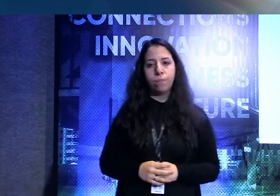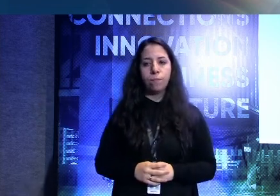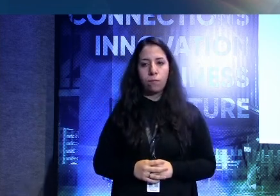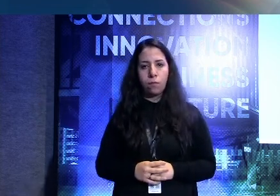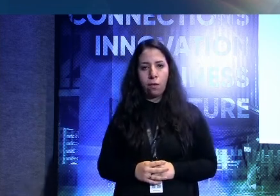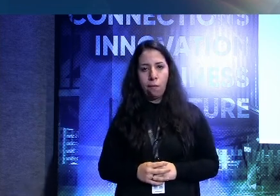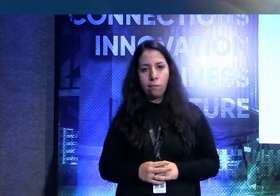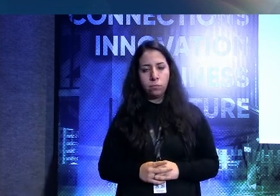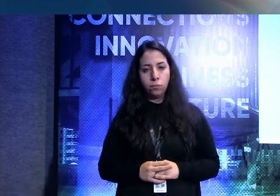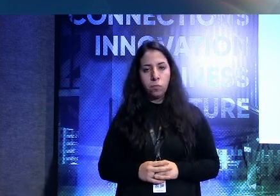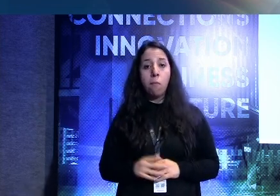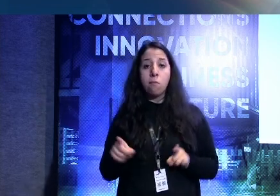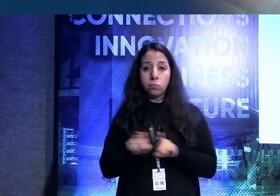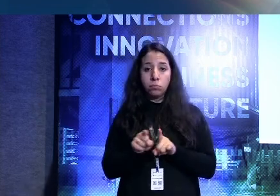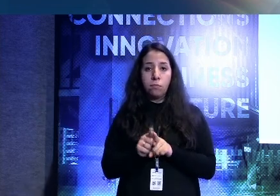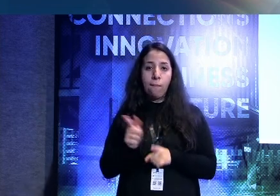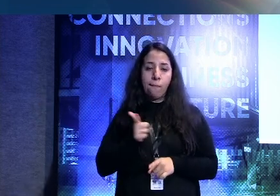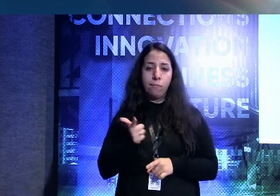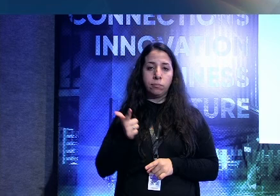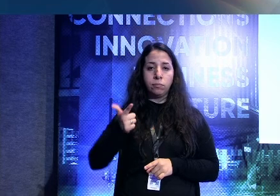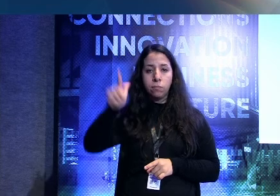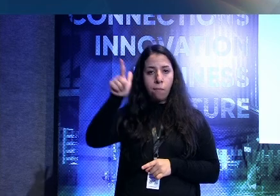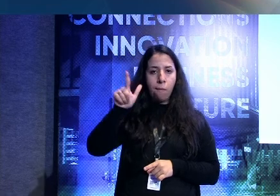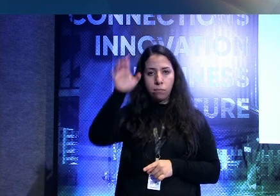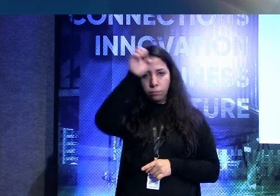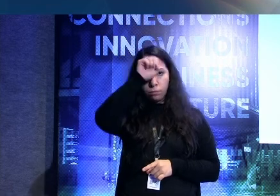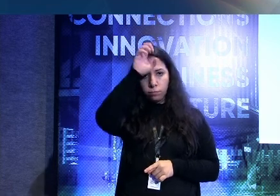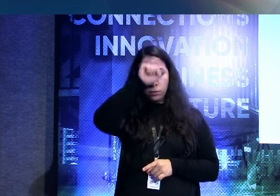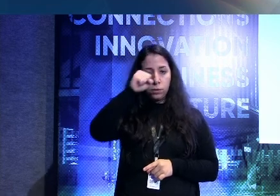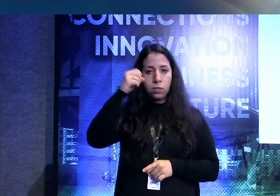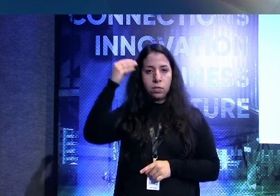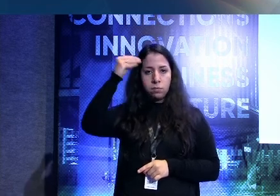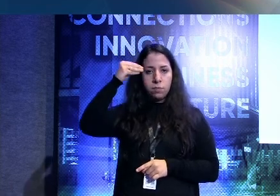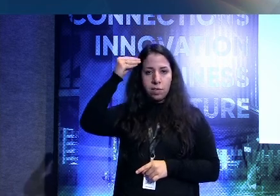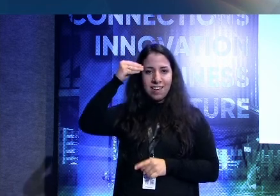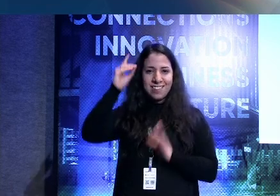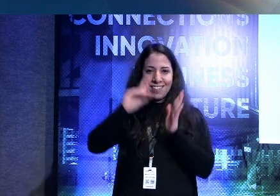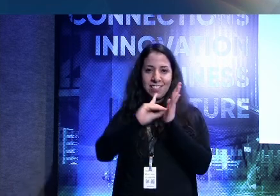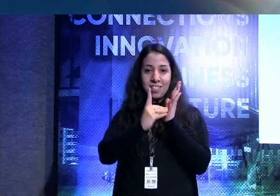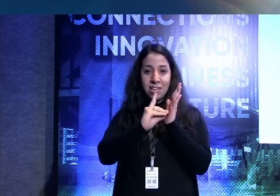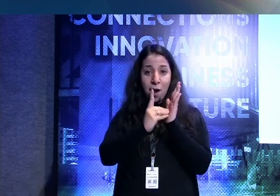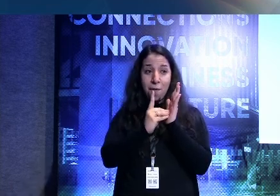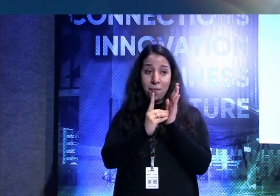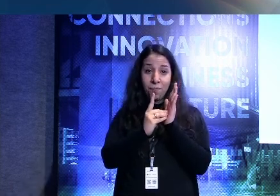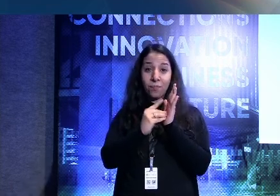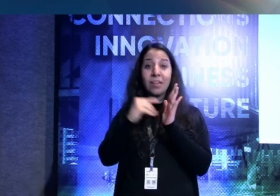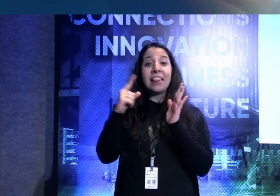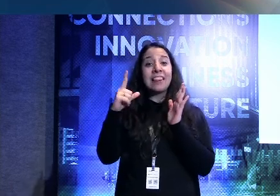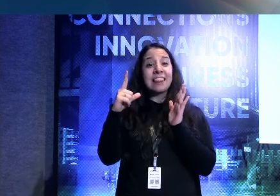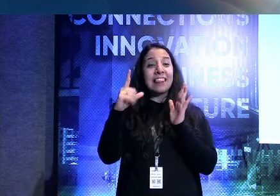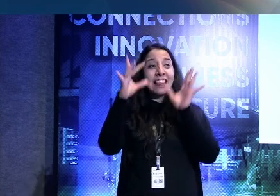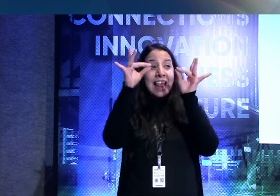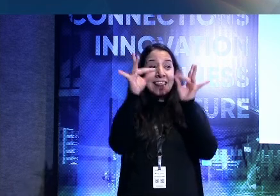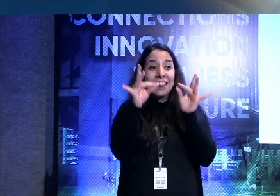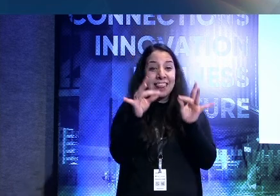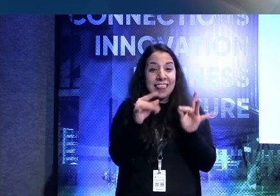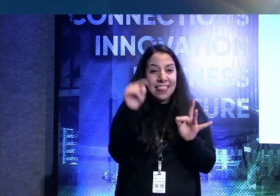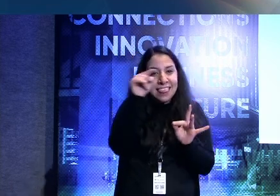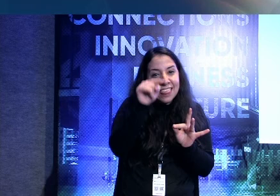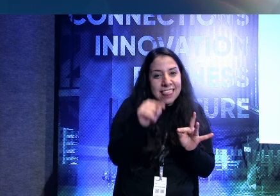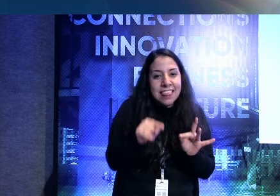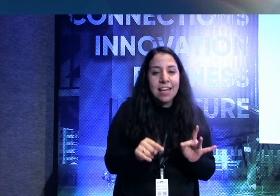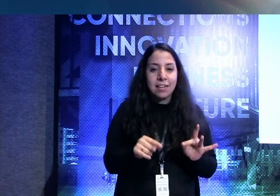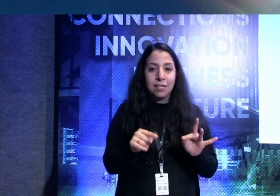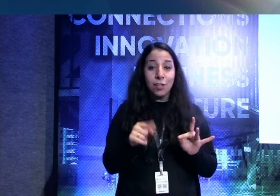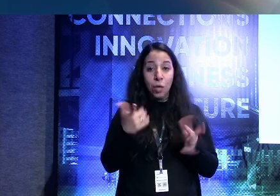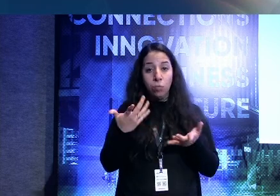Aqui um outro aprendizado, né, que as melhores coisas sobre as experiências digitais estão nos detalhes. Por isso, também, o nosso time de UX cresceu muito